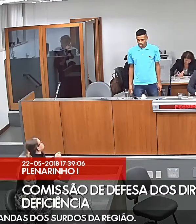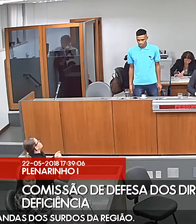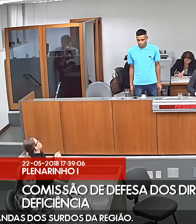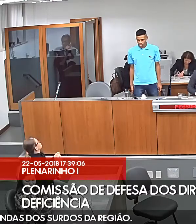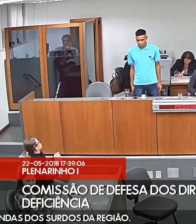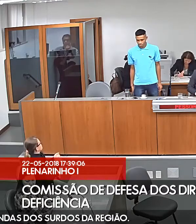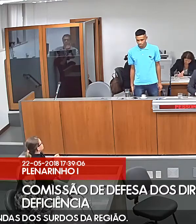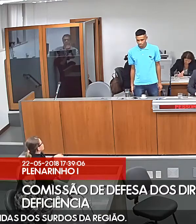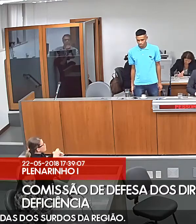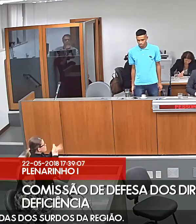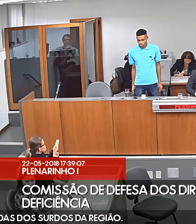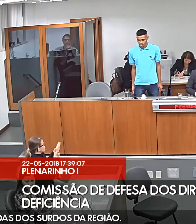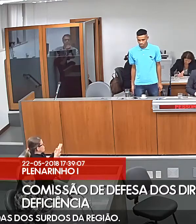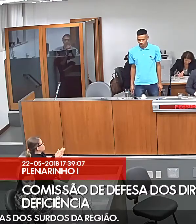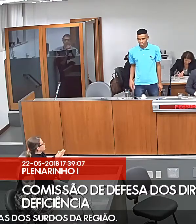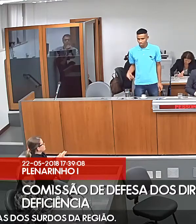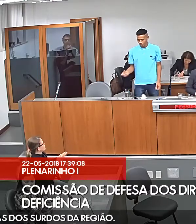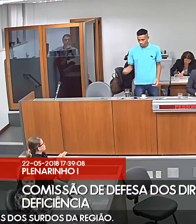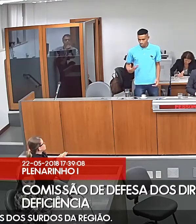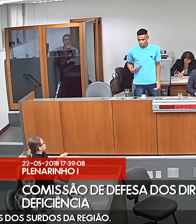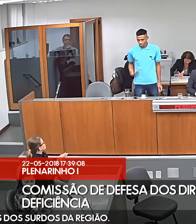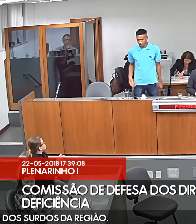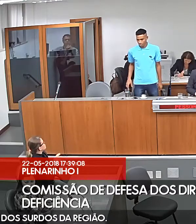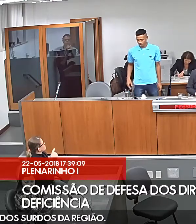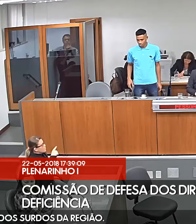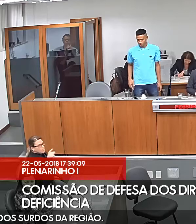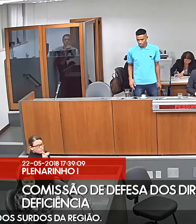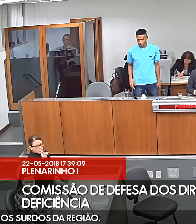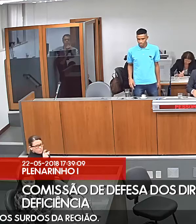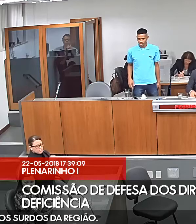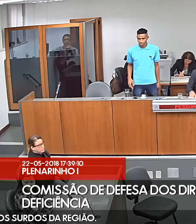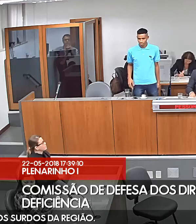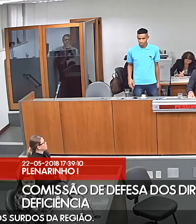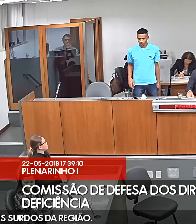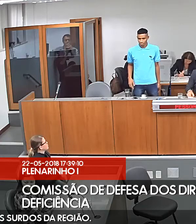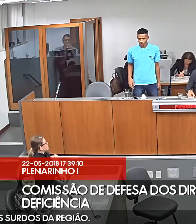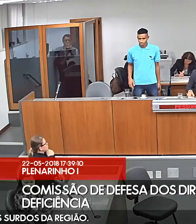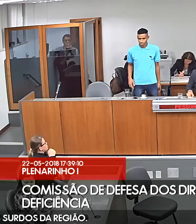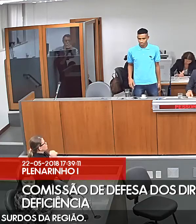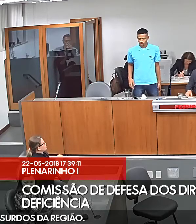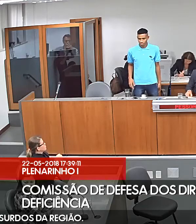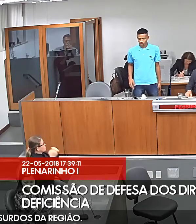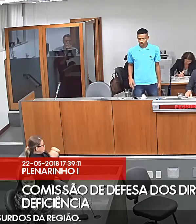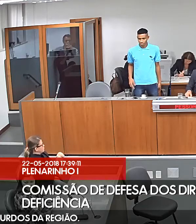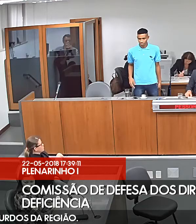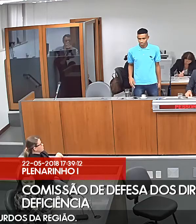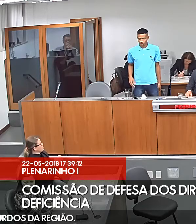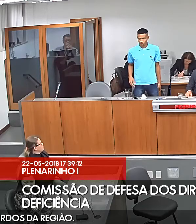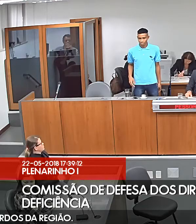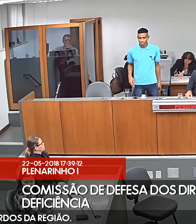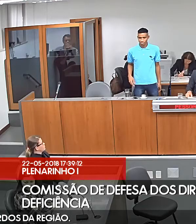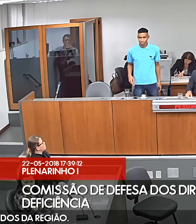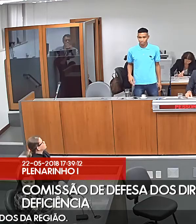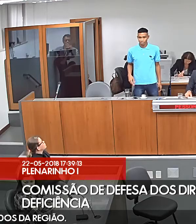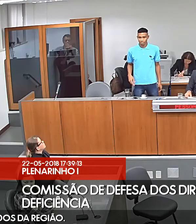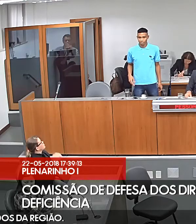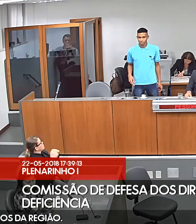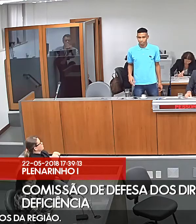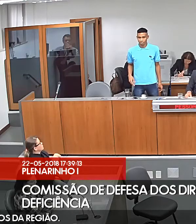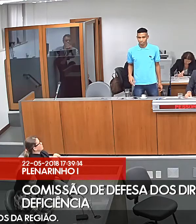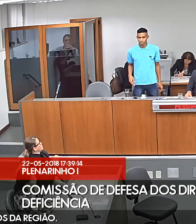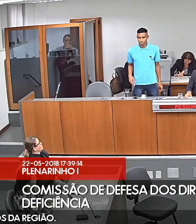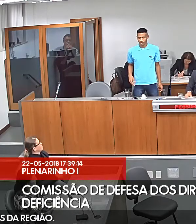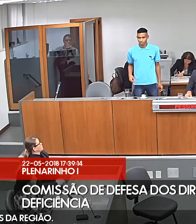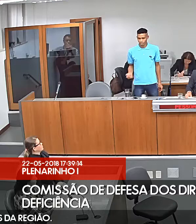Ele pode ficar à vontade. Então, vamos ouvir Samuel Dreyfus de Oliveira, é membro da Associação de Pais e Amigos dos Surdos de